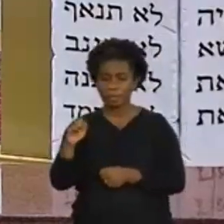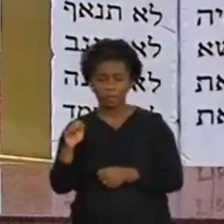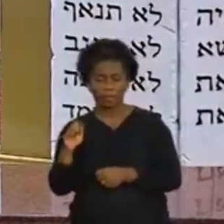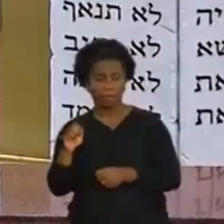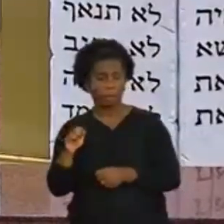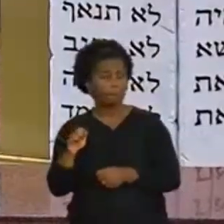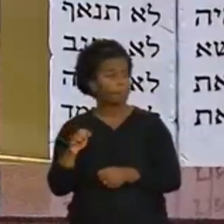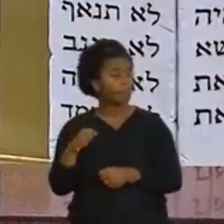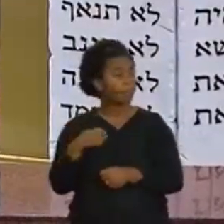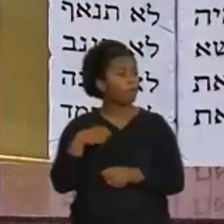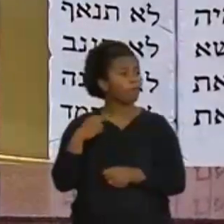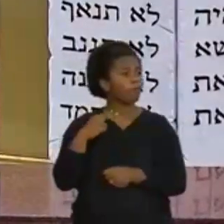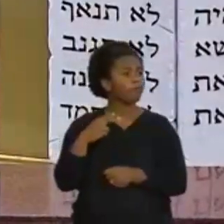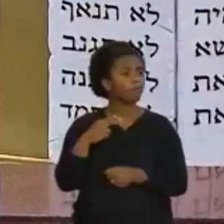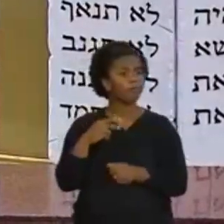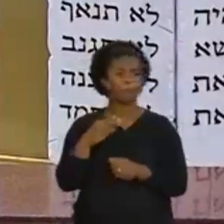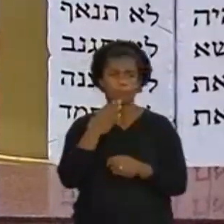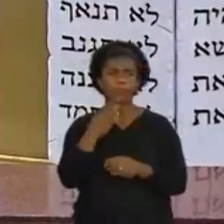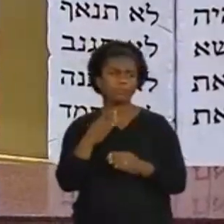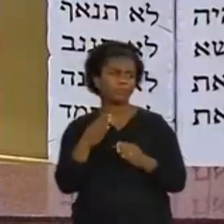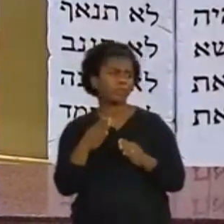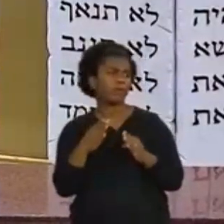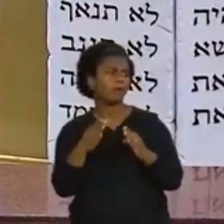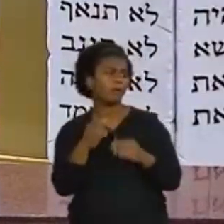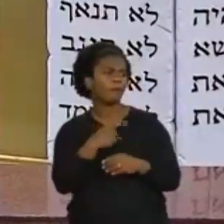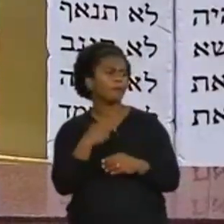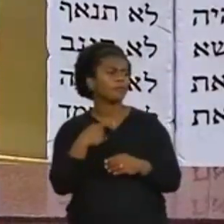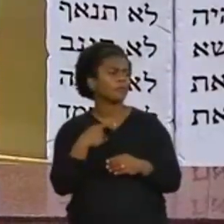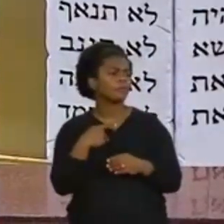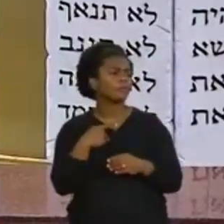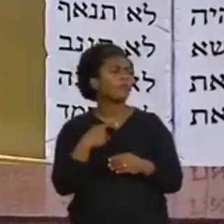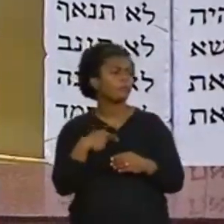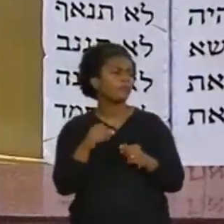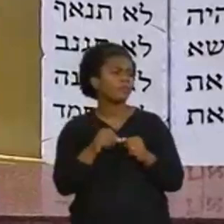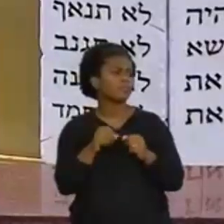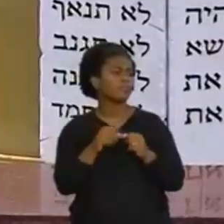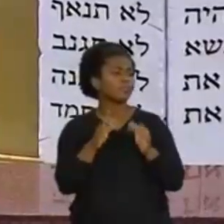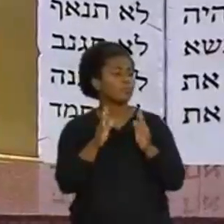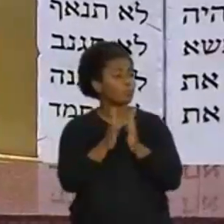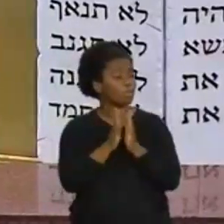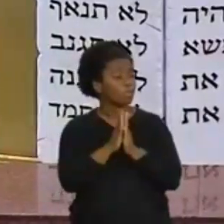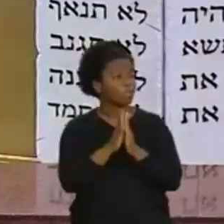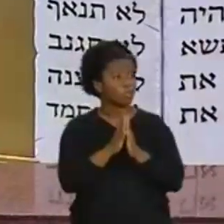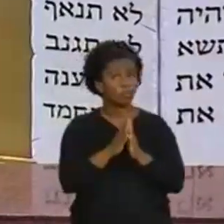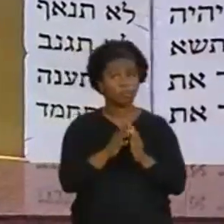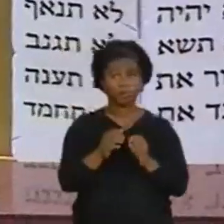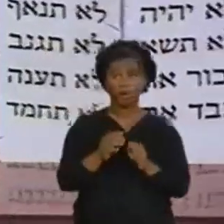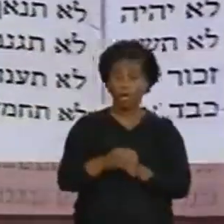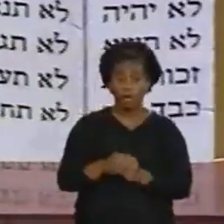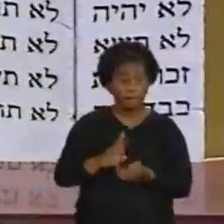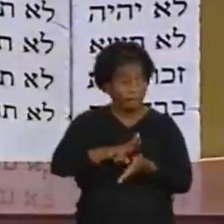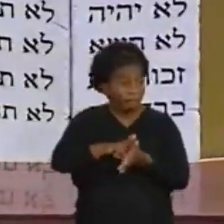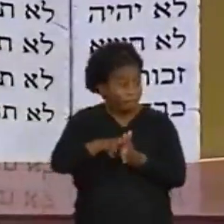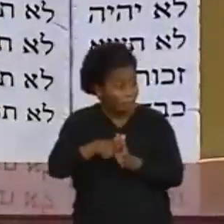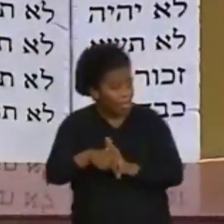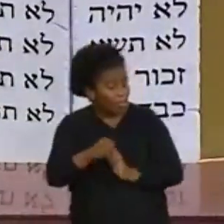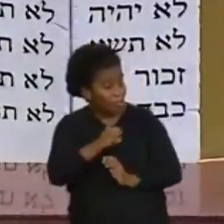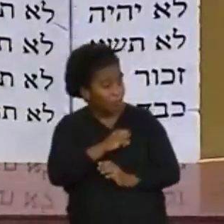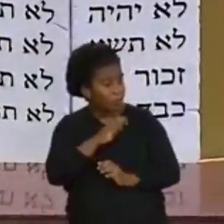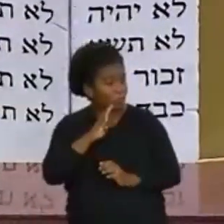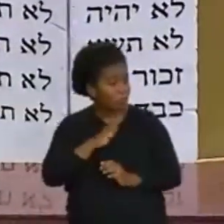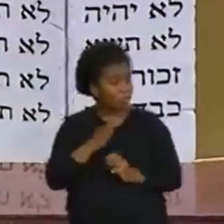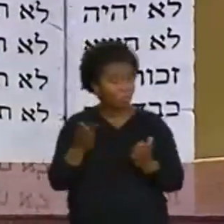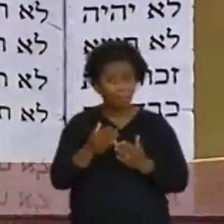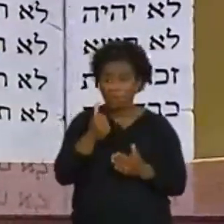Vários obreiros hoje são pastores, várias esposas, várias obreiras hoje são esposas. Tanta gente mudou de vida,